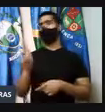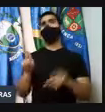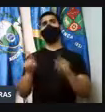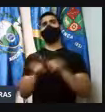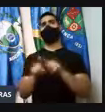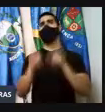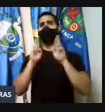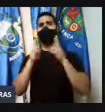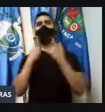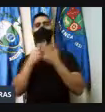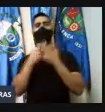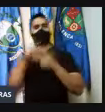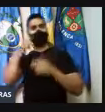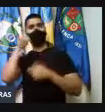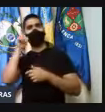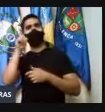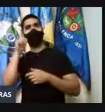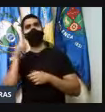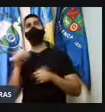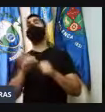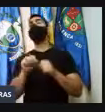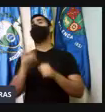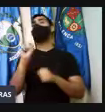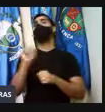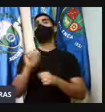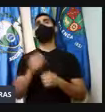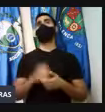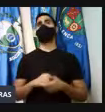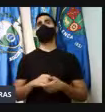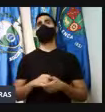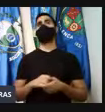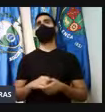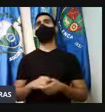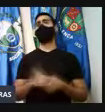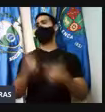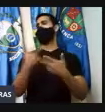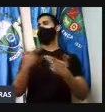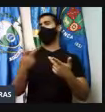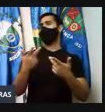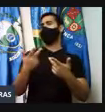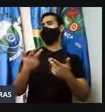na reunião, o que fez com que a nossa singela sessão